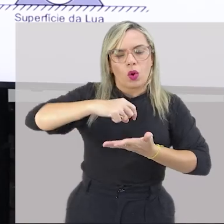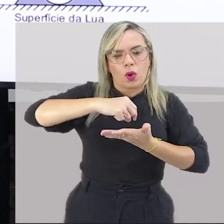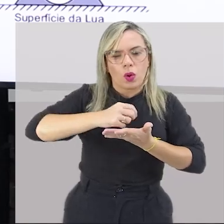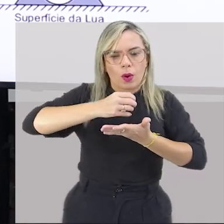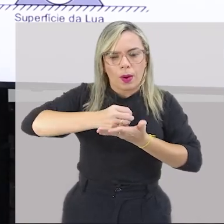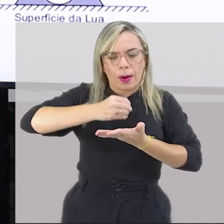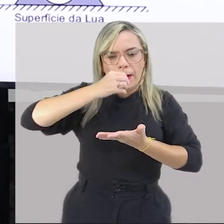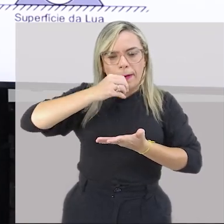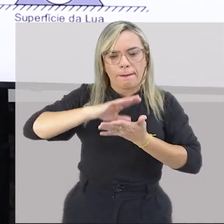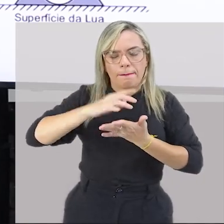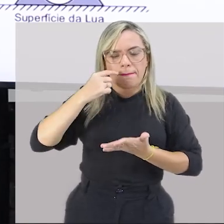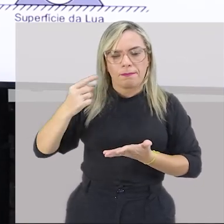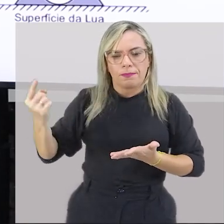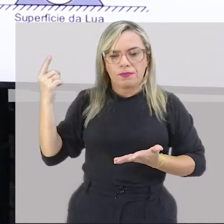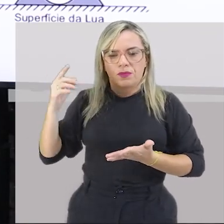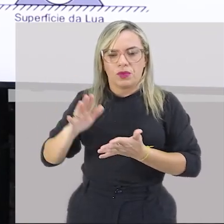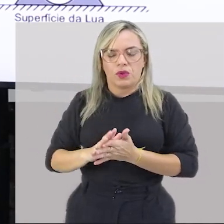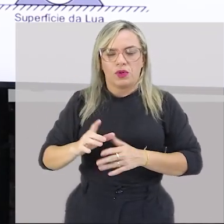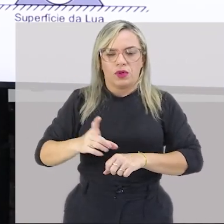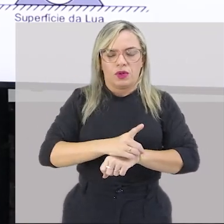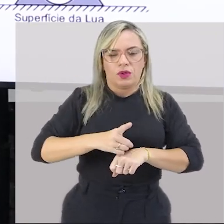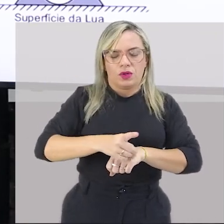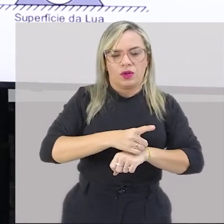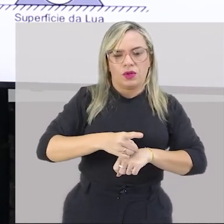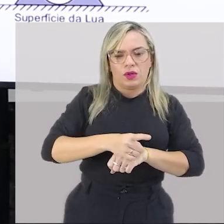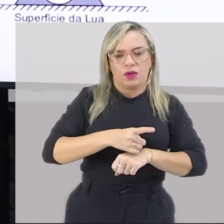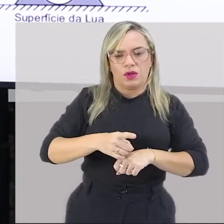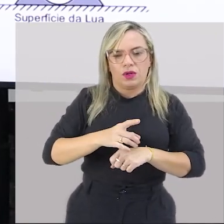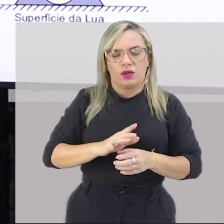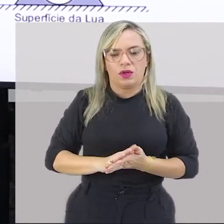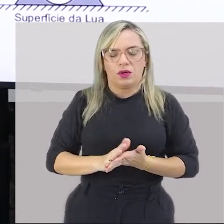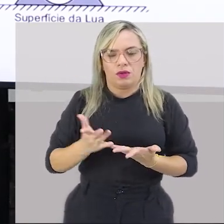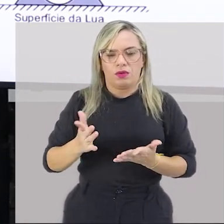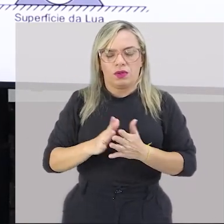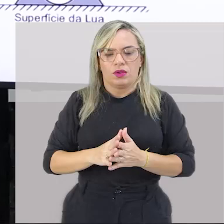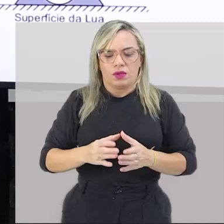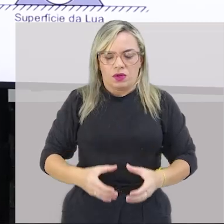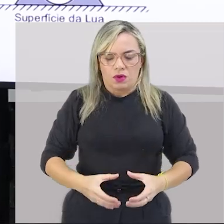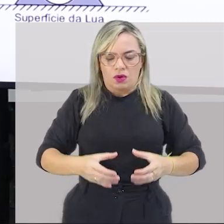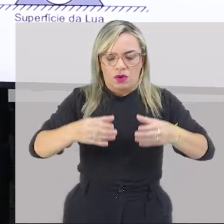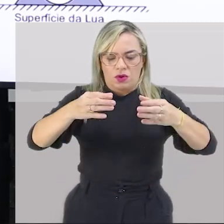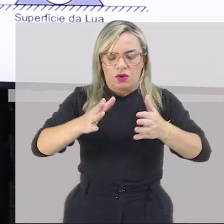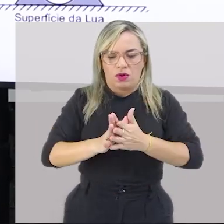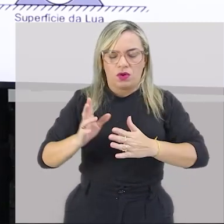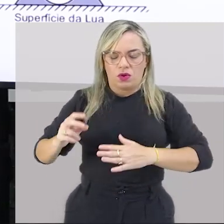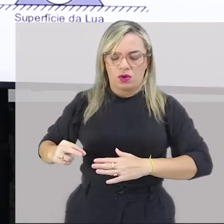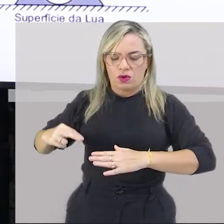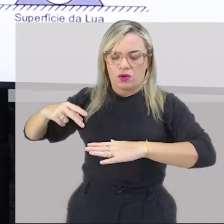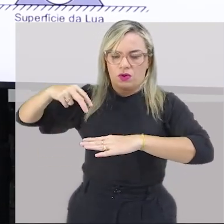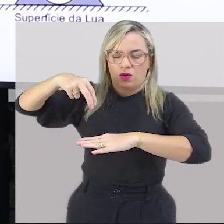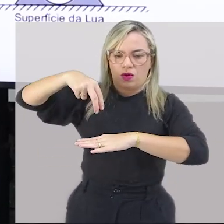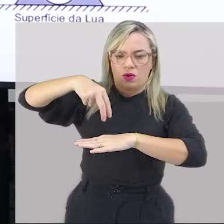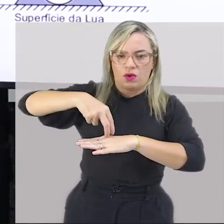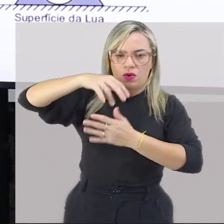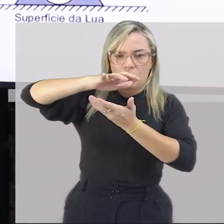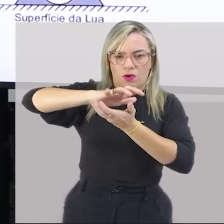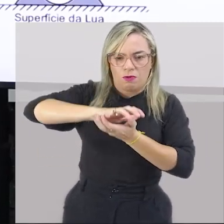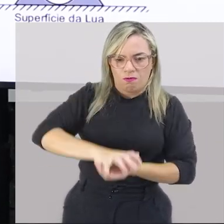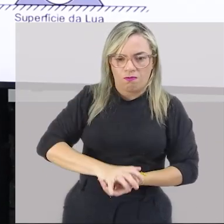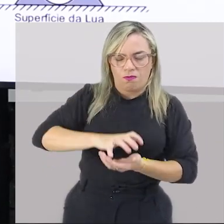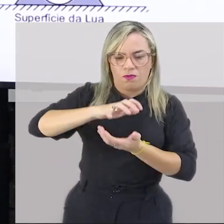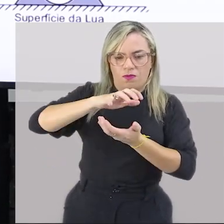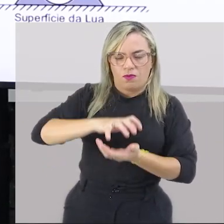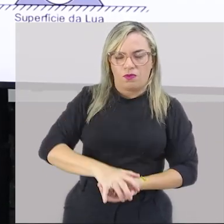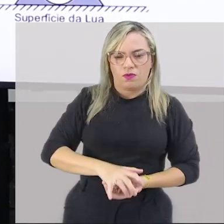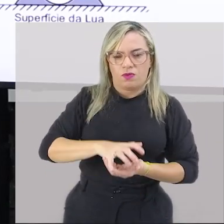ser digital, né, vermelhinho lá os números, quando você sobe nela, você comprime aquela mola. De acordo com a compressão